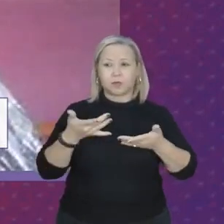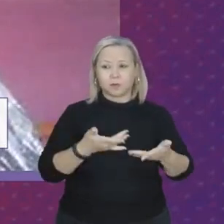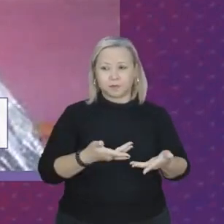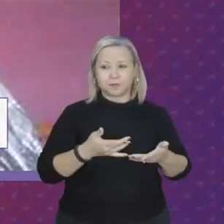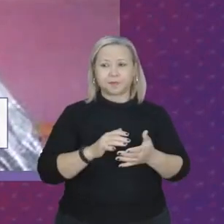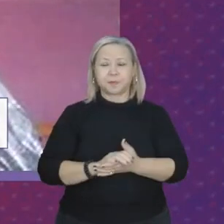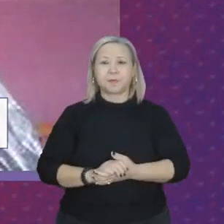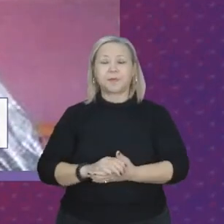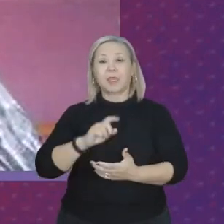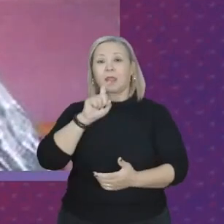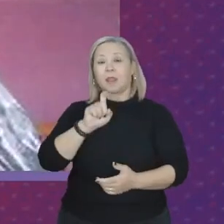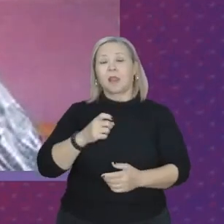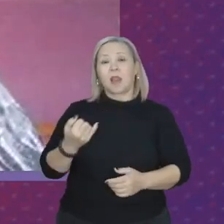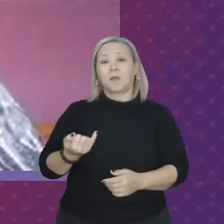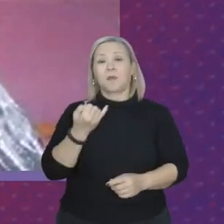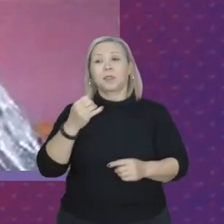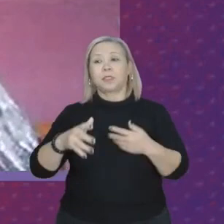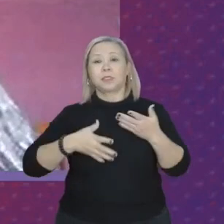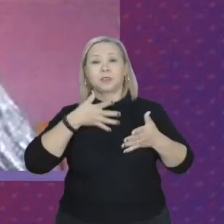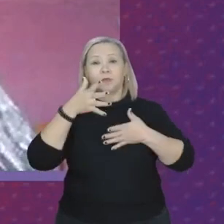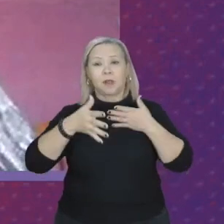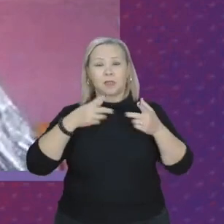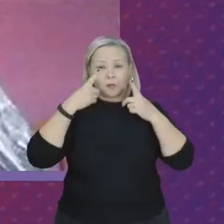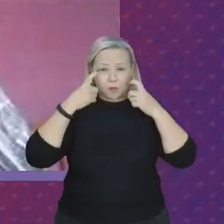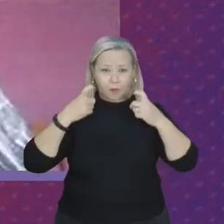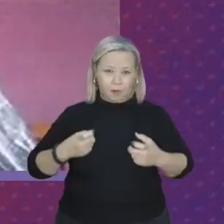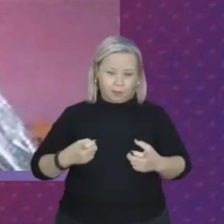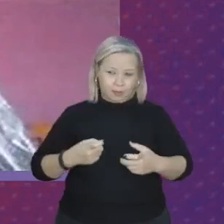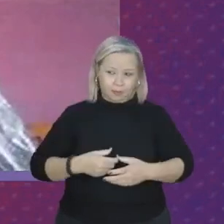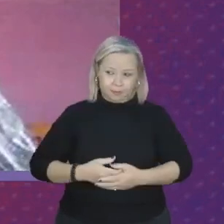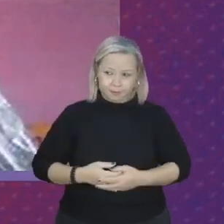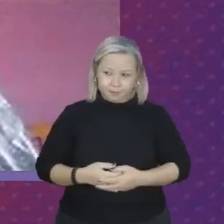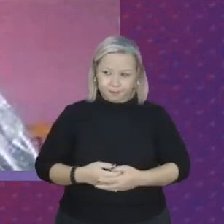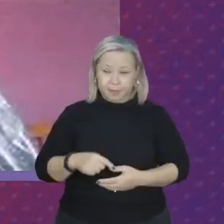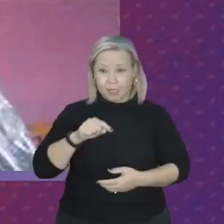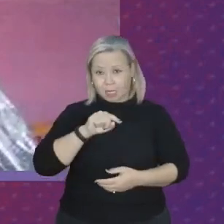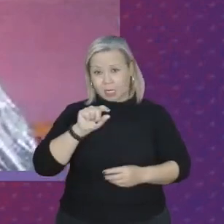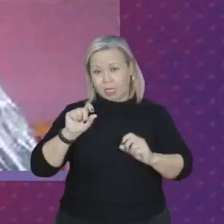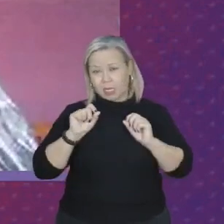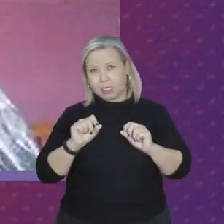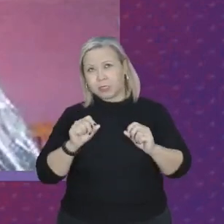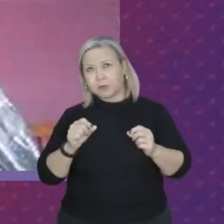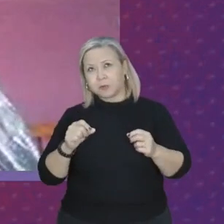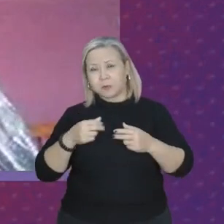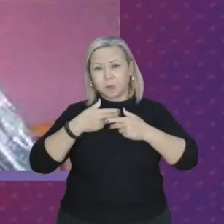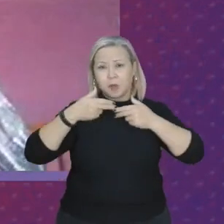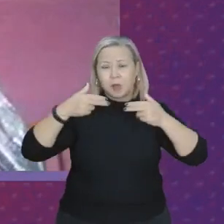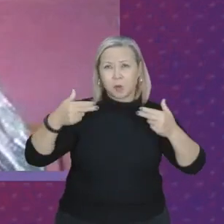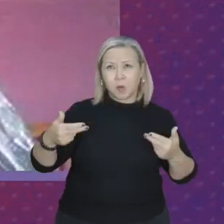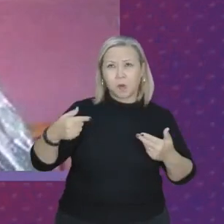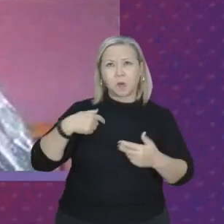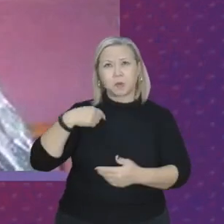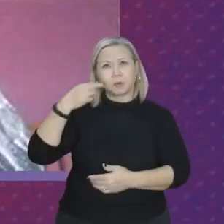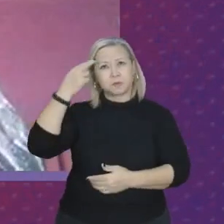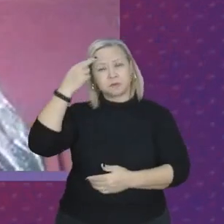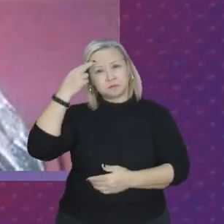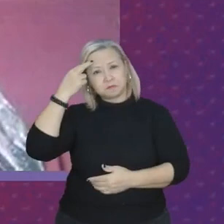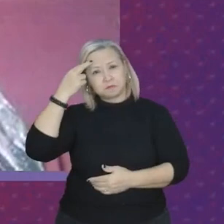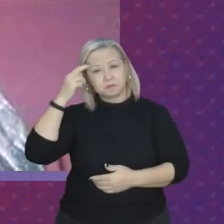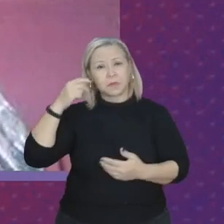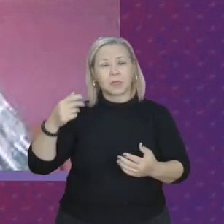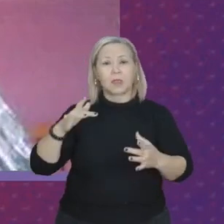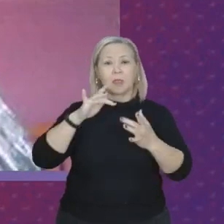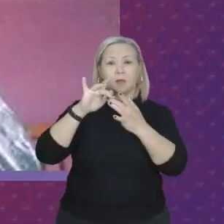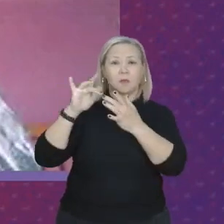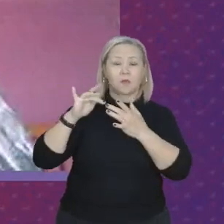é a importância da gente falar sobre a violência, né? Isso foi algo que me veio através do